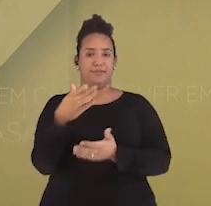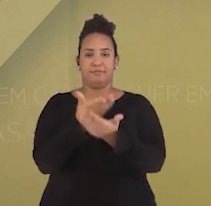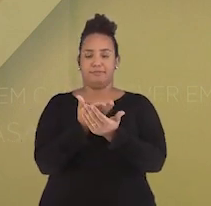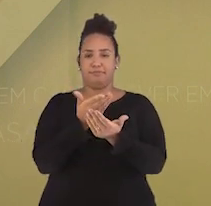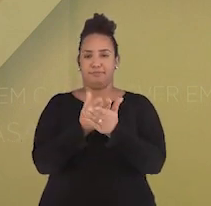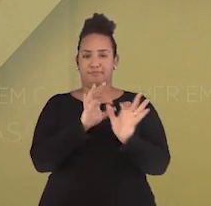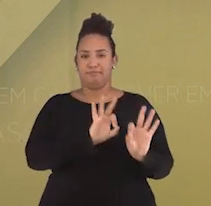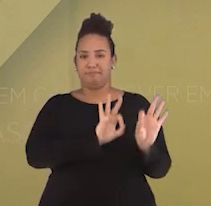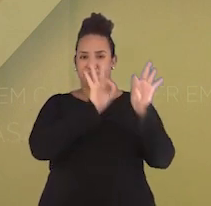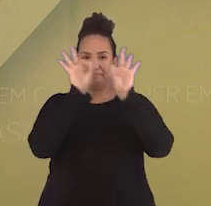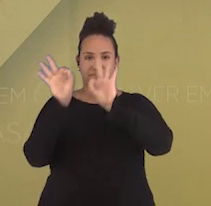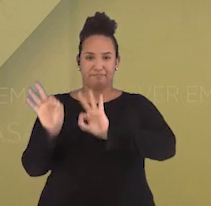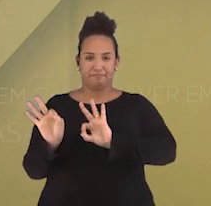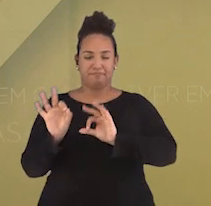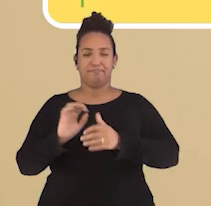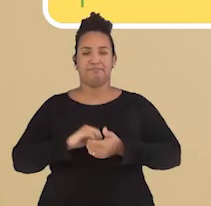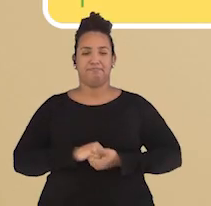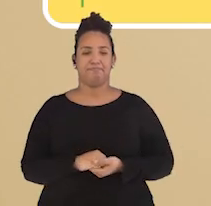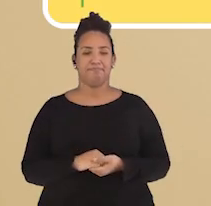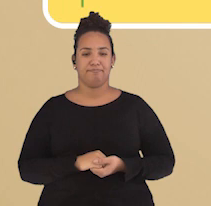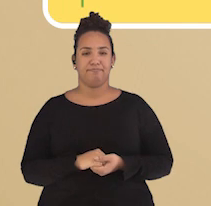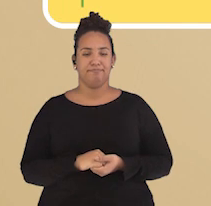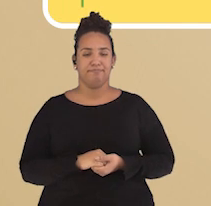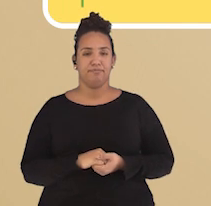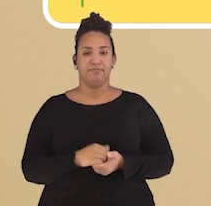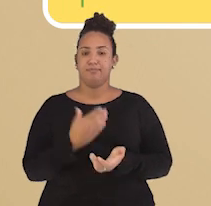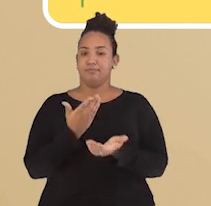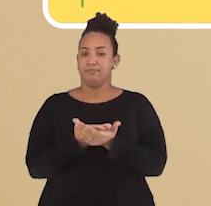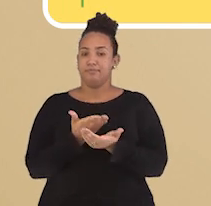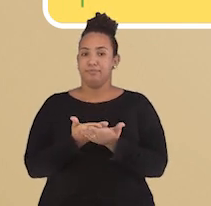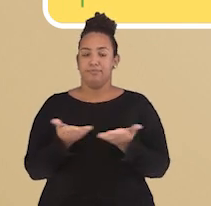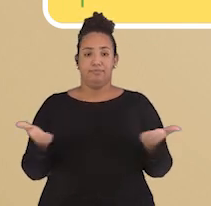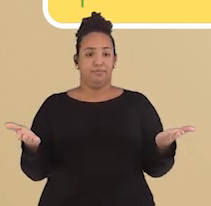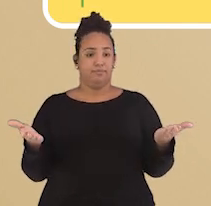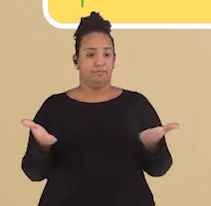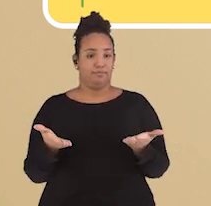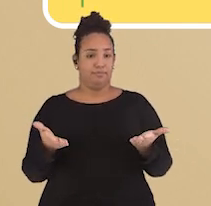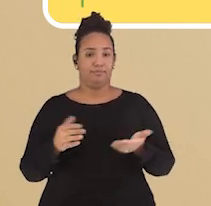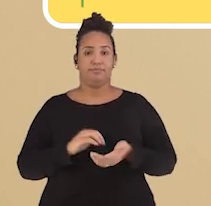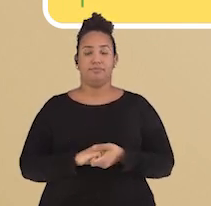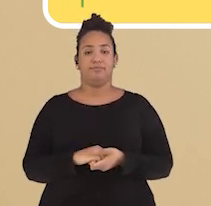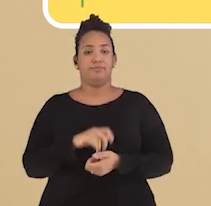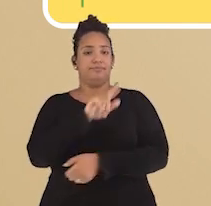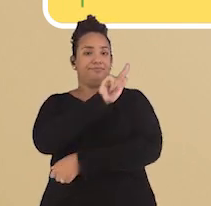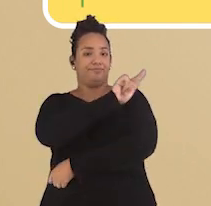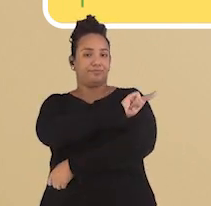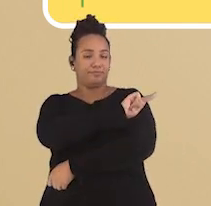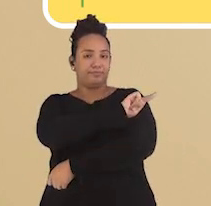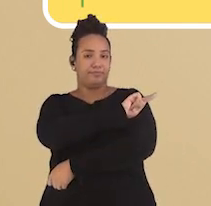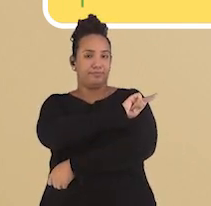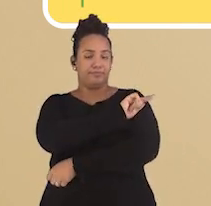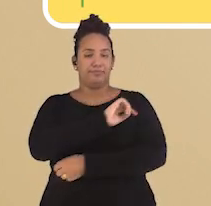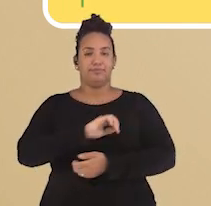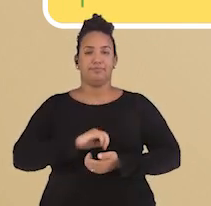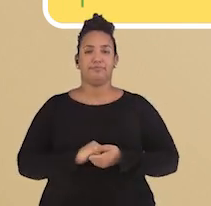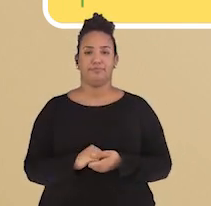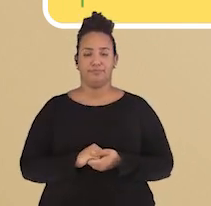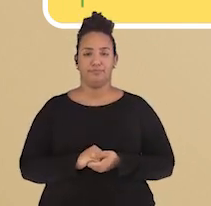que estão nos assistindo. Esta aula é destinada ao 7º ano dos anos